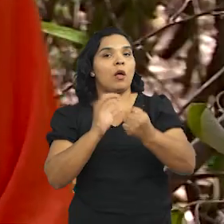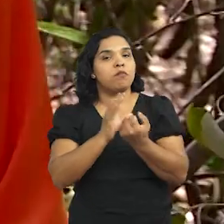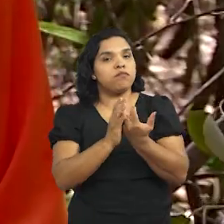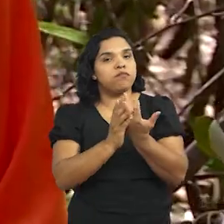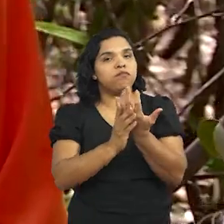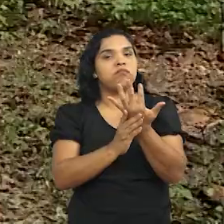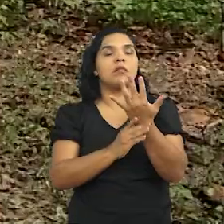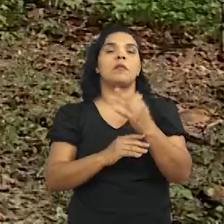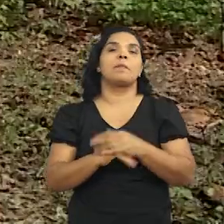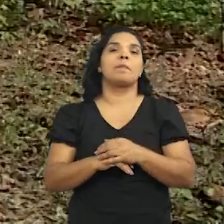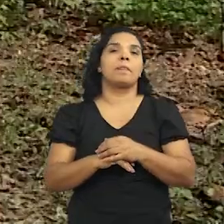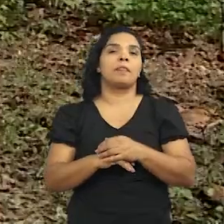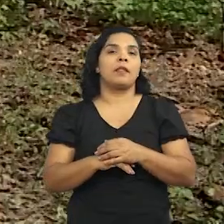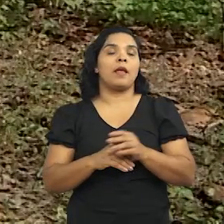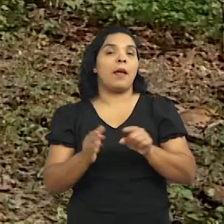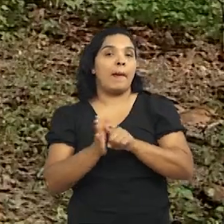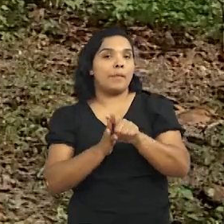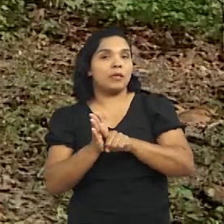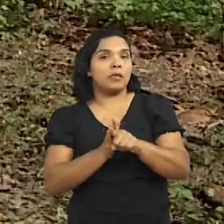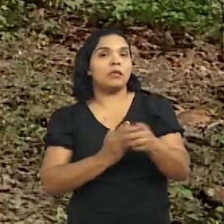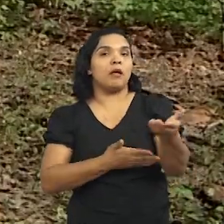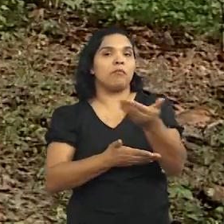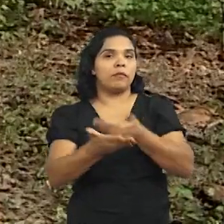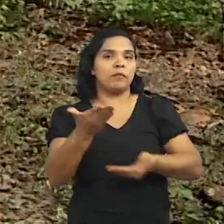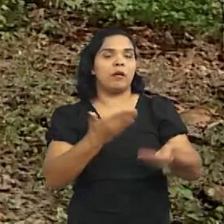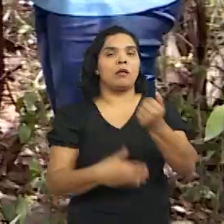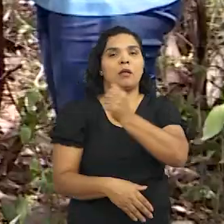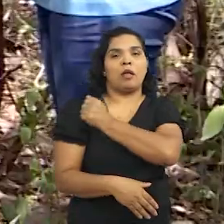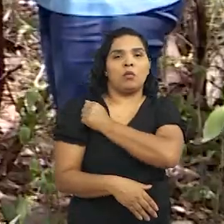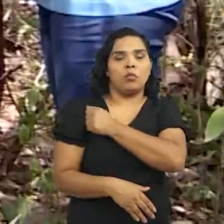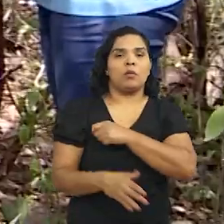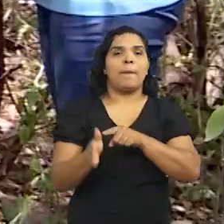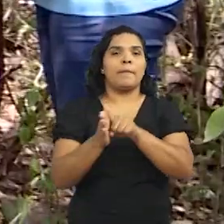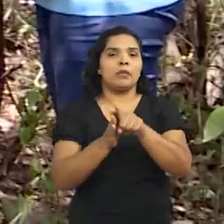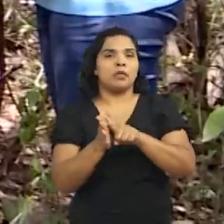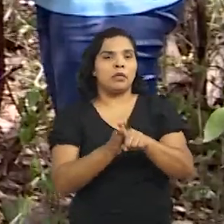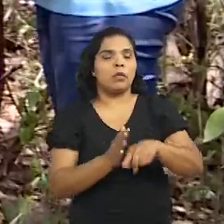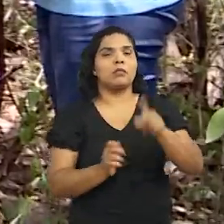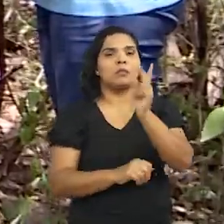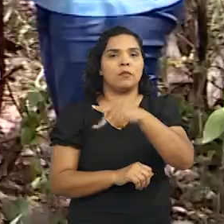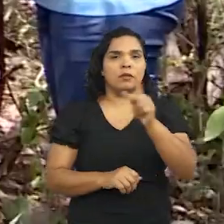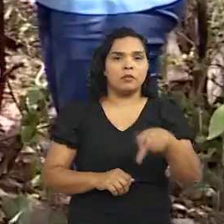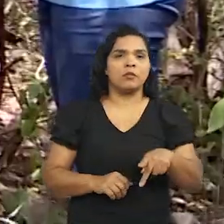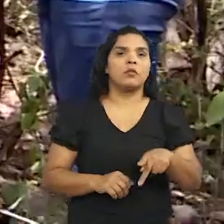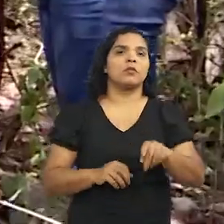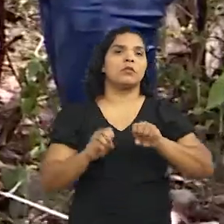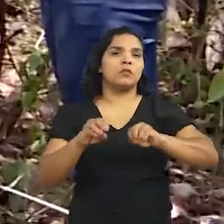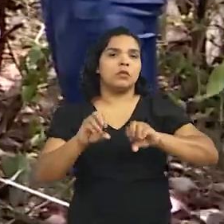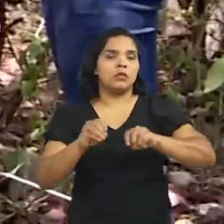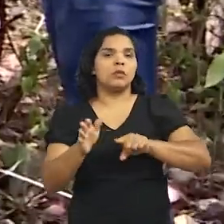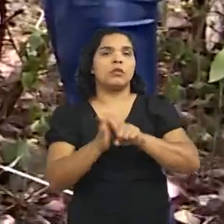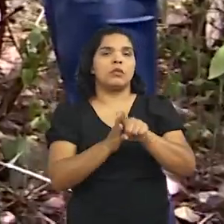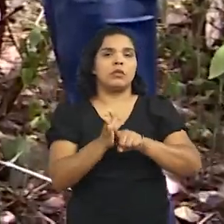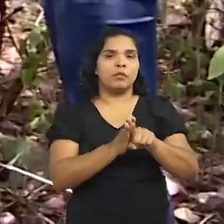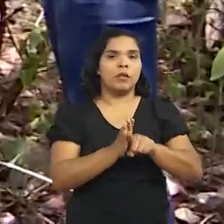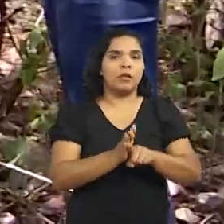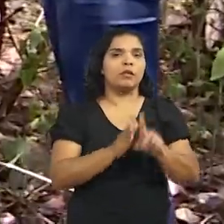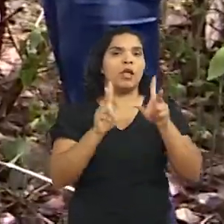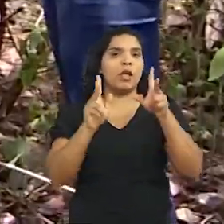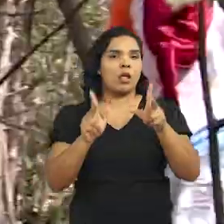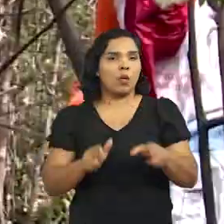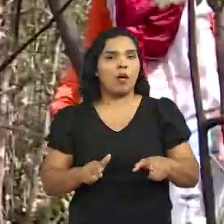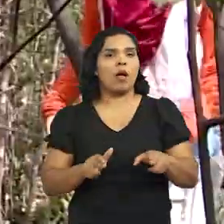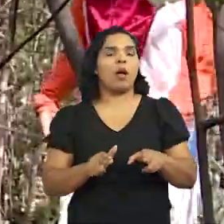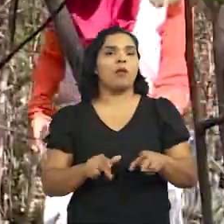se recuperando. O projeto envolve professores, pesquisadores e alunos de diferentes universidades e instituições de ensino e